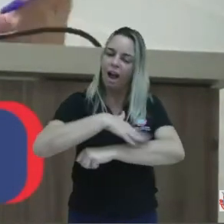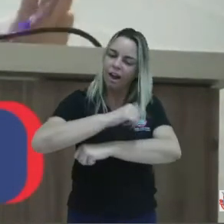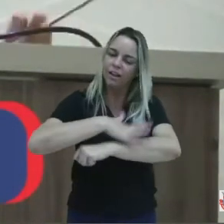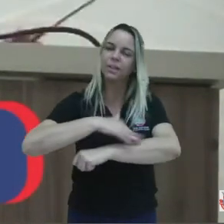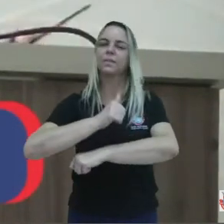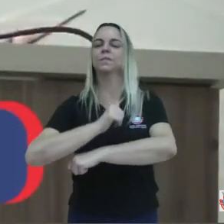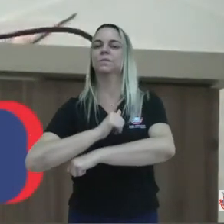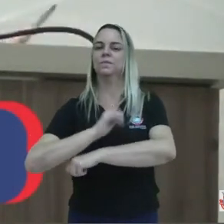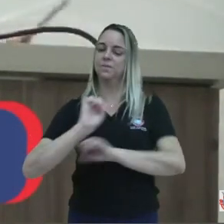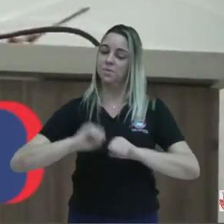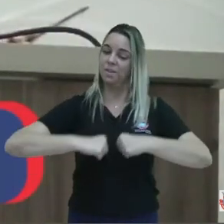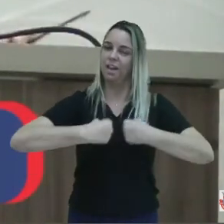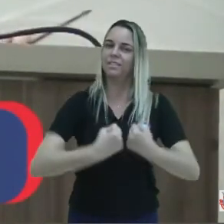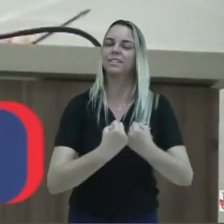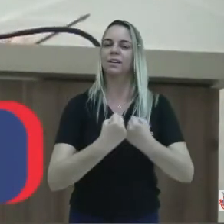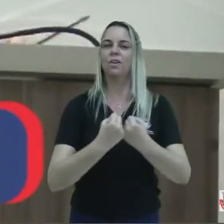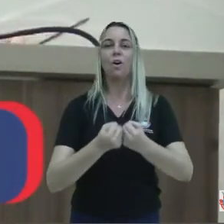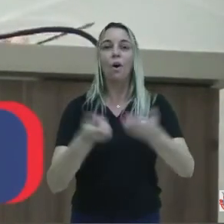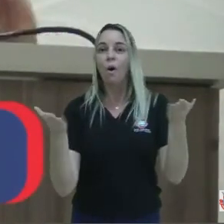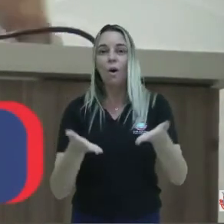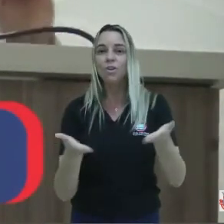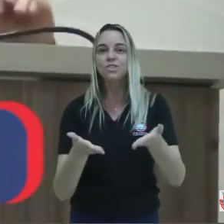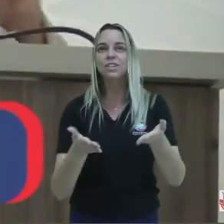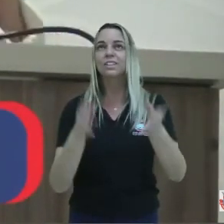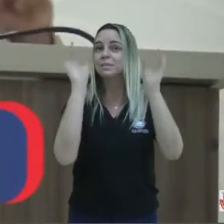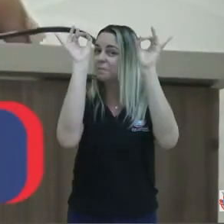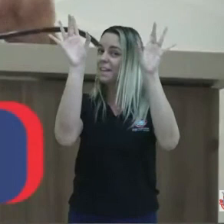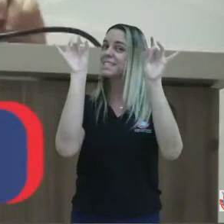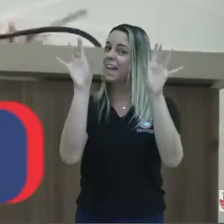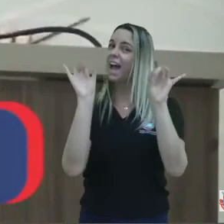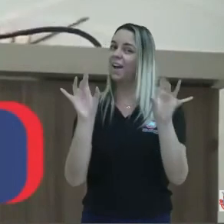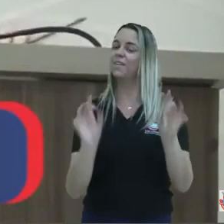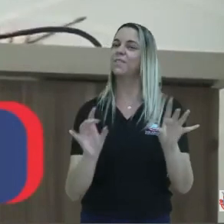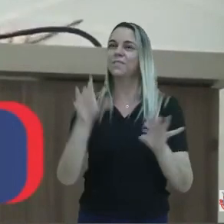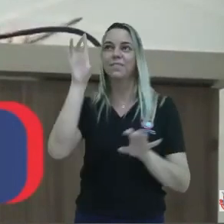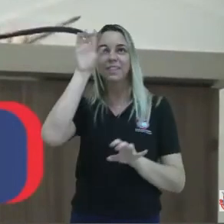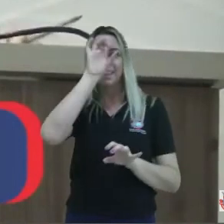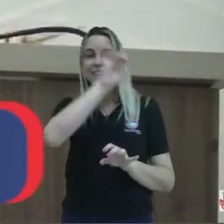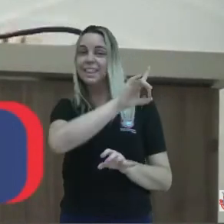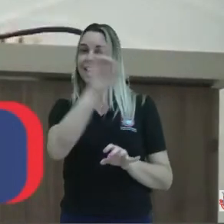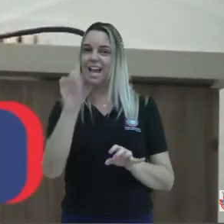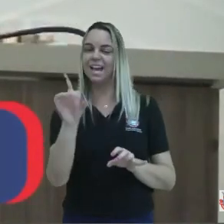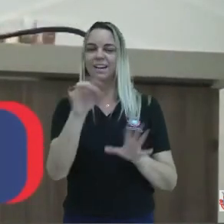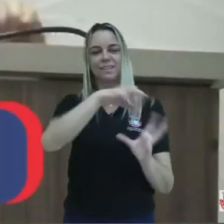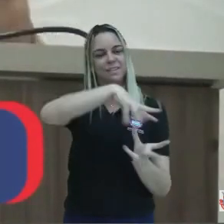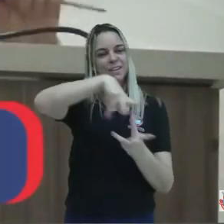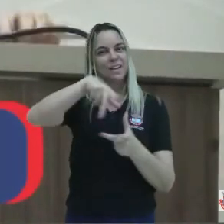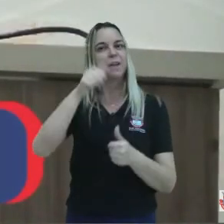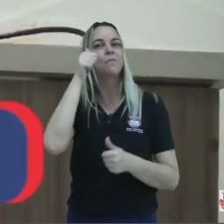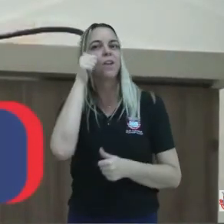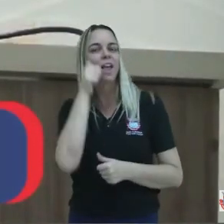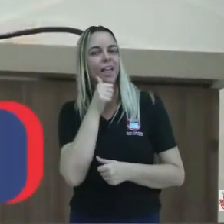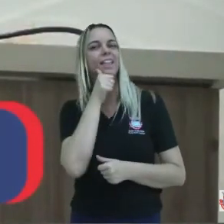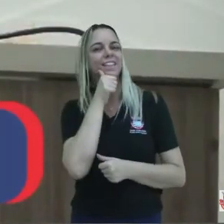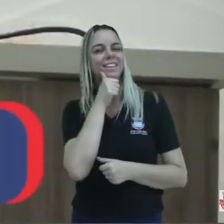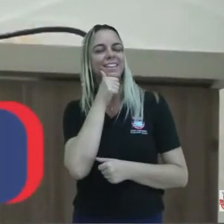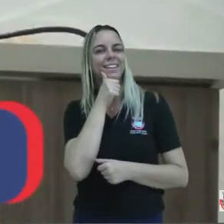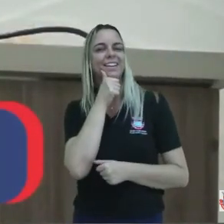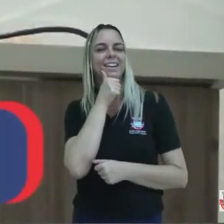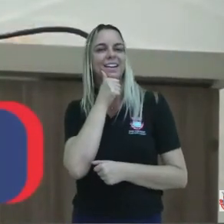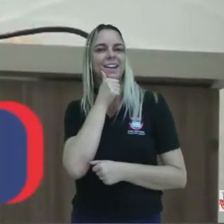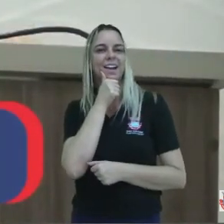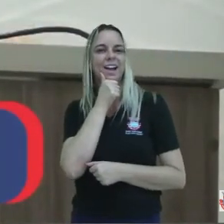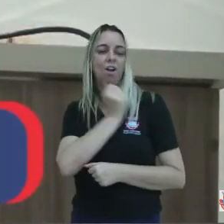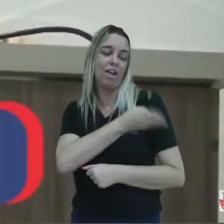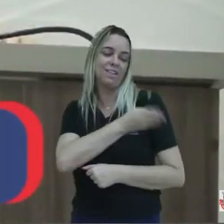Dia da Mulher, eu costumo dizer, é todos os dias que estamos ali, firme e forte na luta, caminhando, trabalhando, fazendo